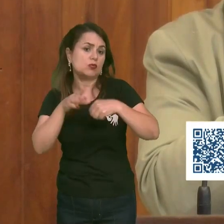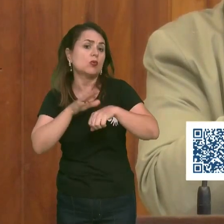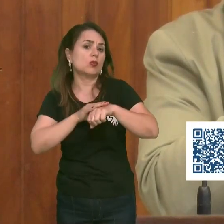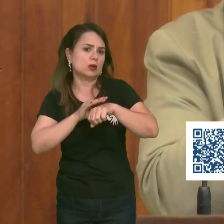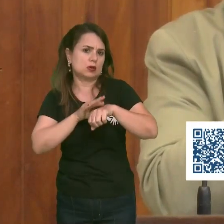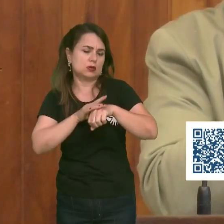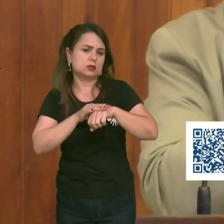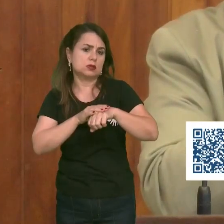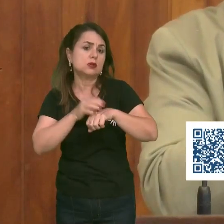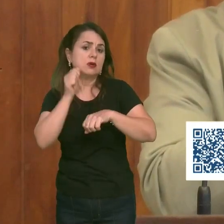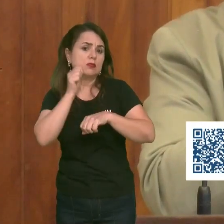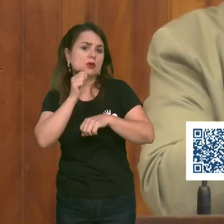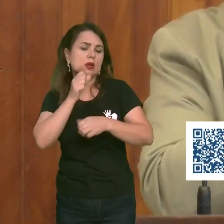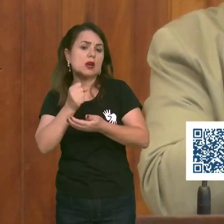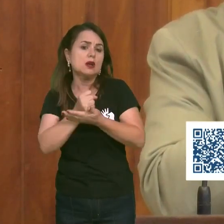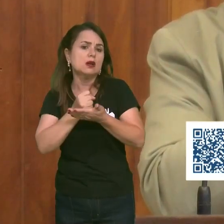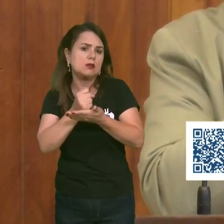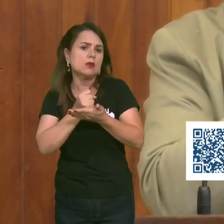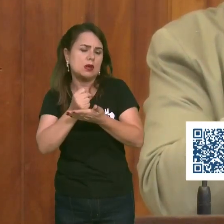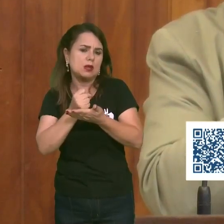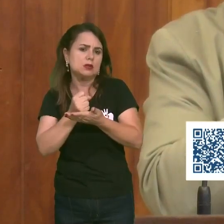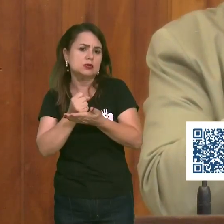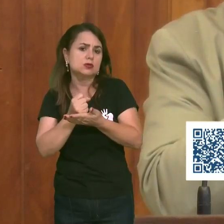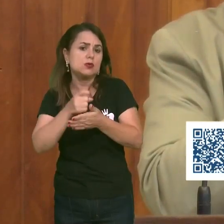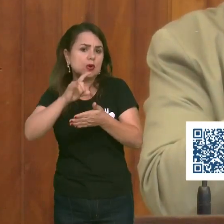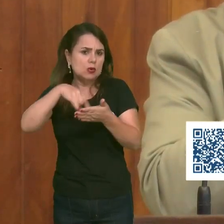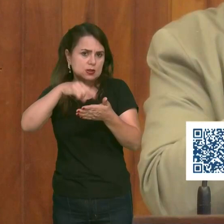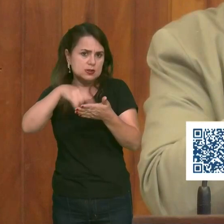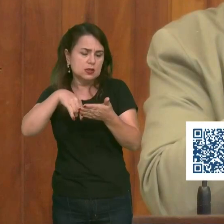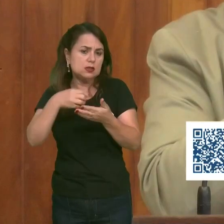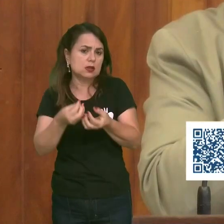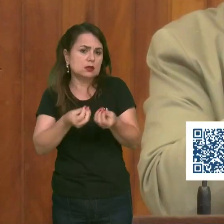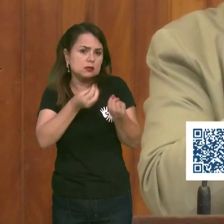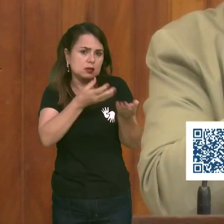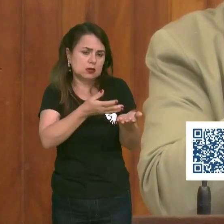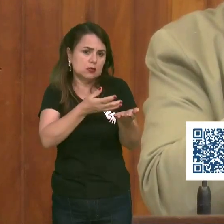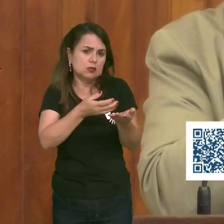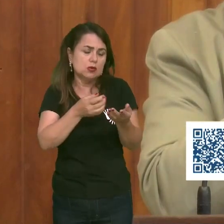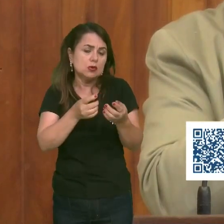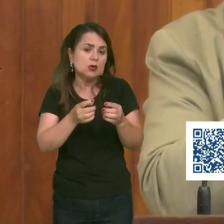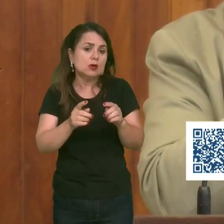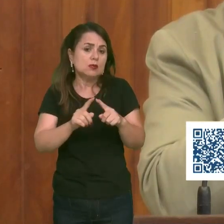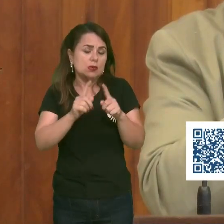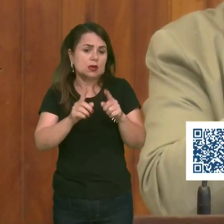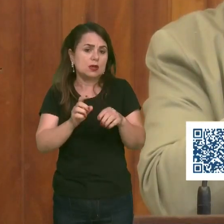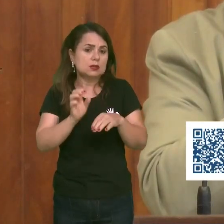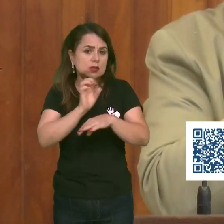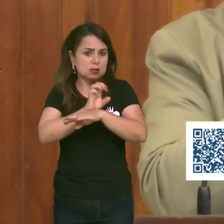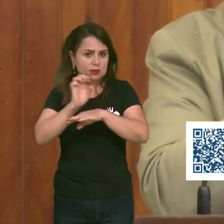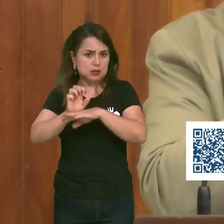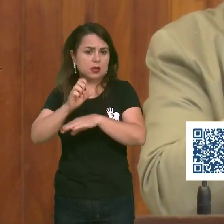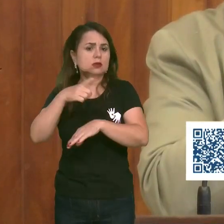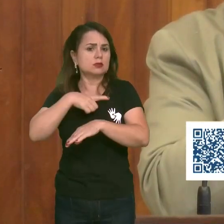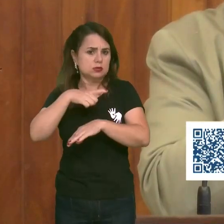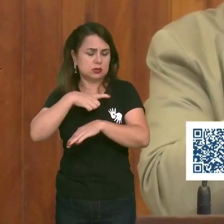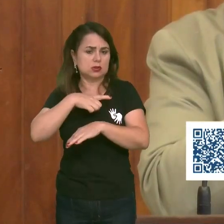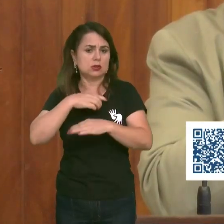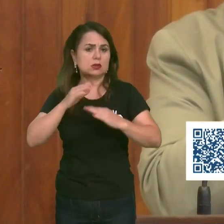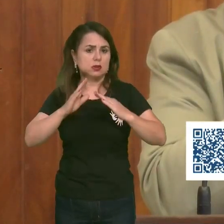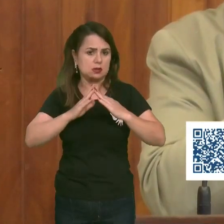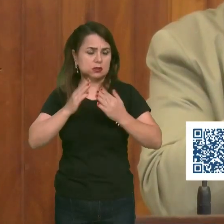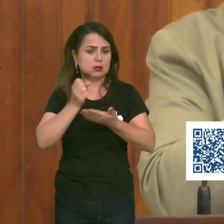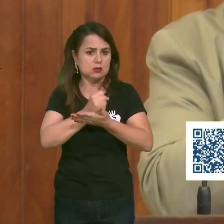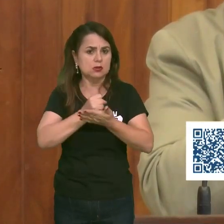uma medicação e a medicação é dada pelo Estado e pelo município na farmácia Central